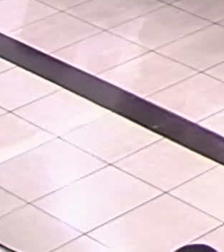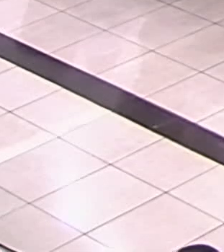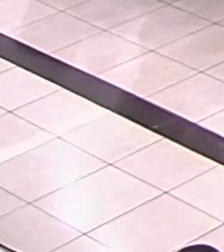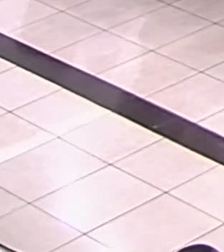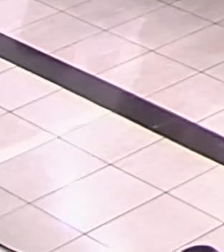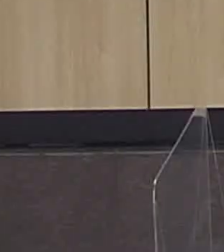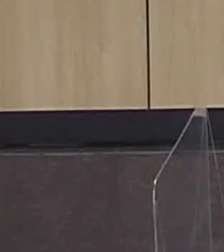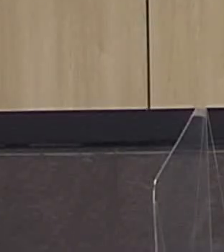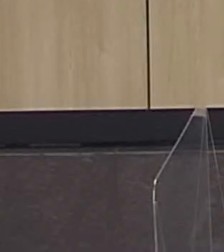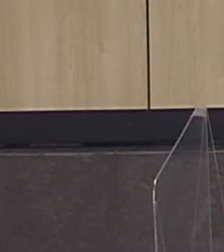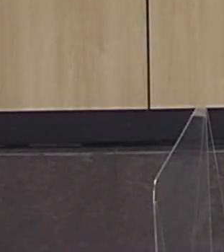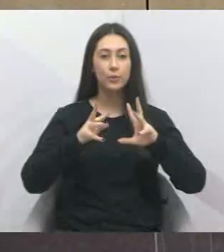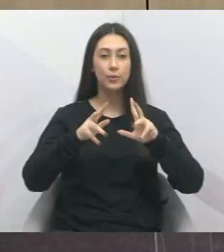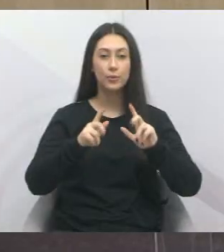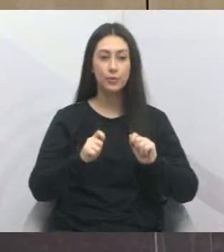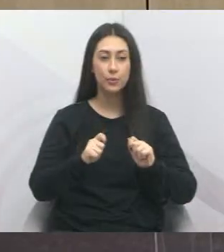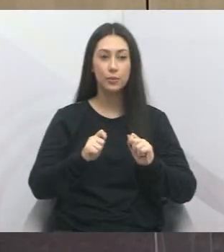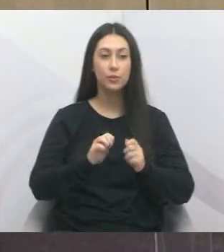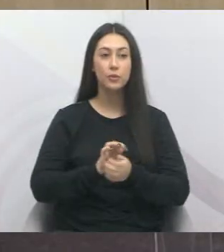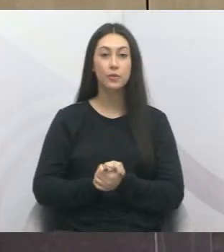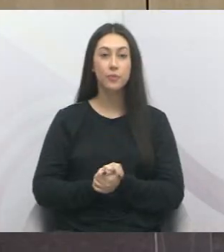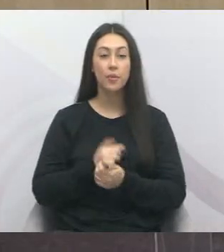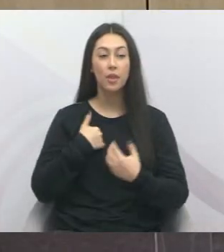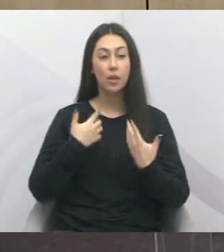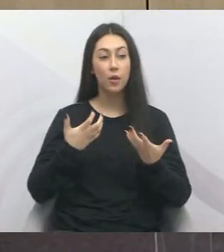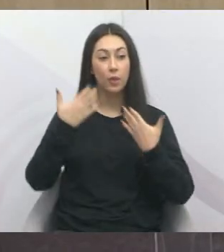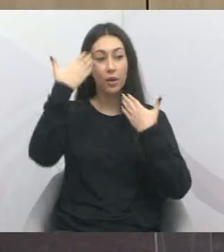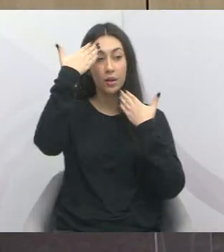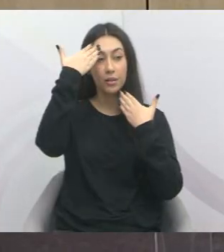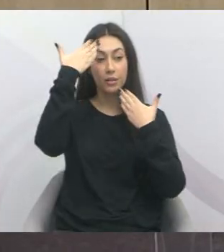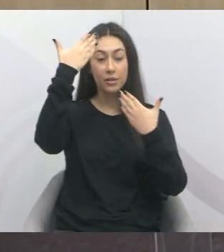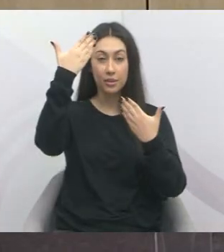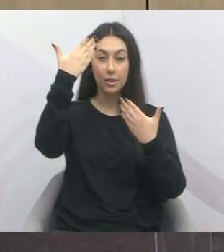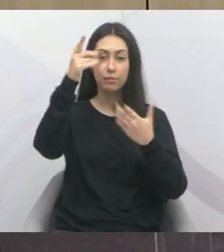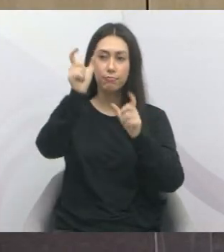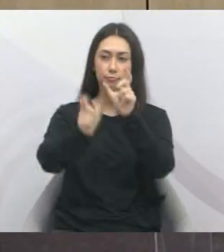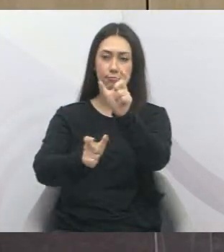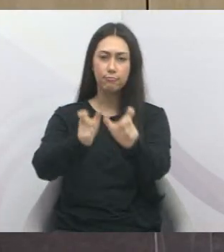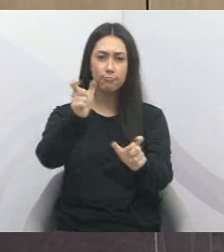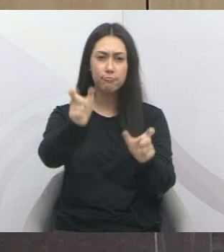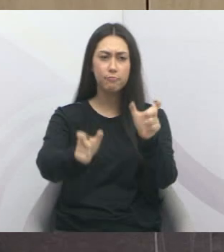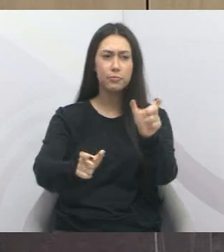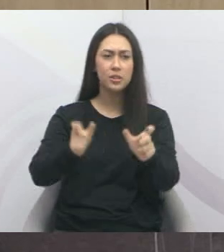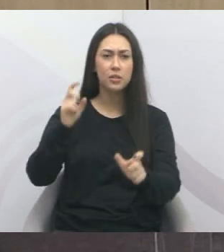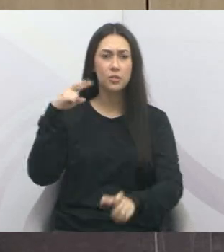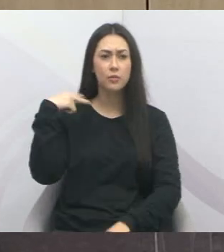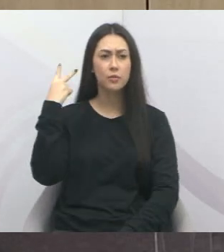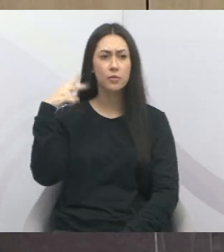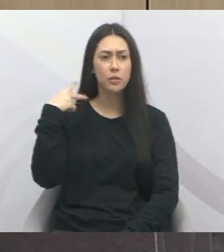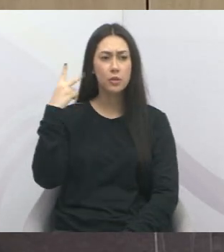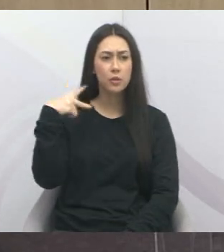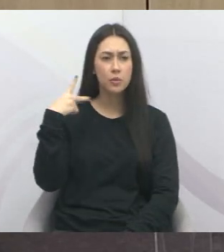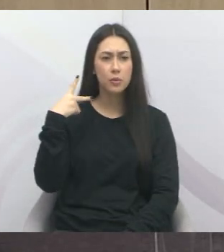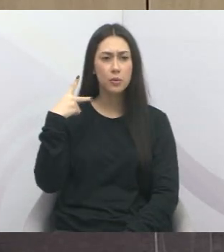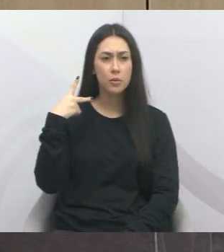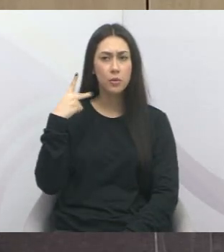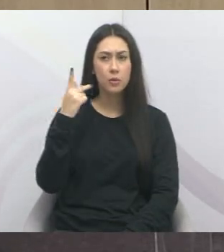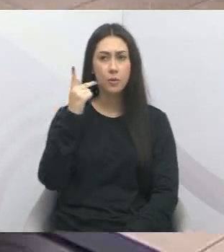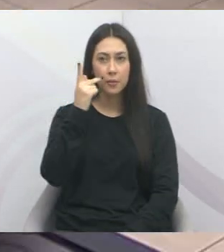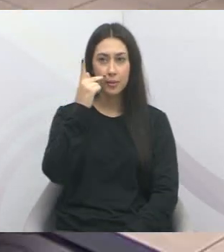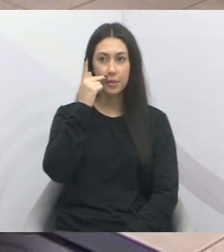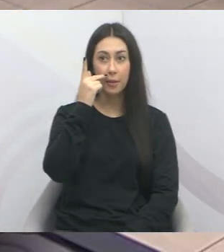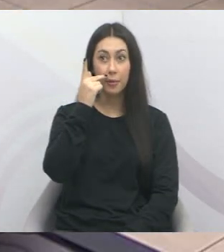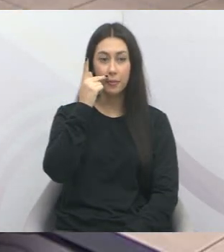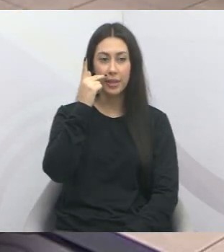Boa tarde a todos. Quero agradecer a presença do vereador Paulinho dos